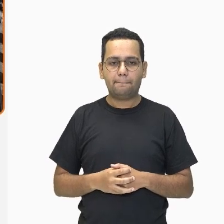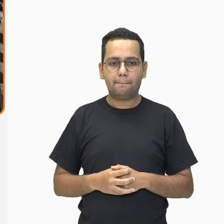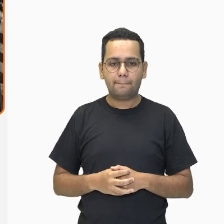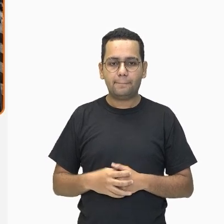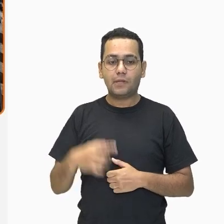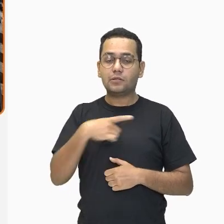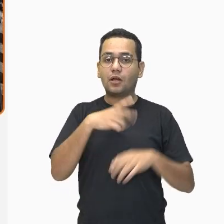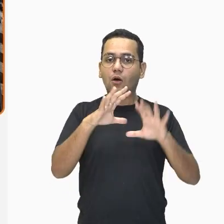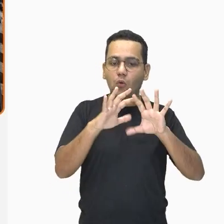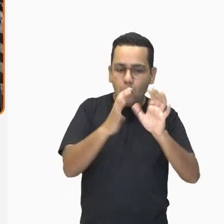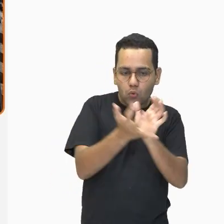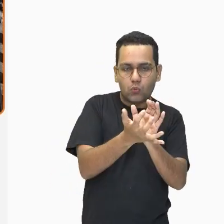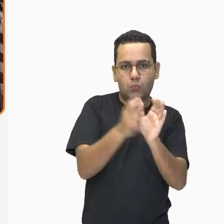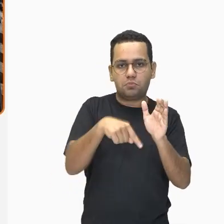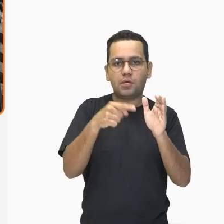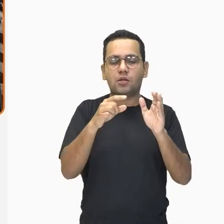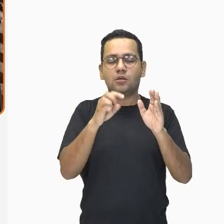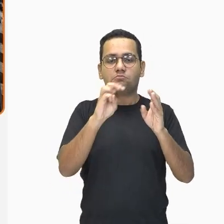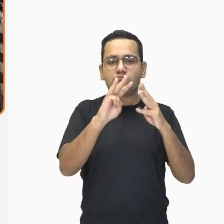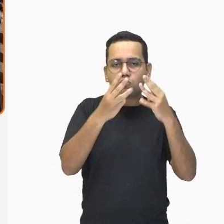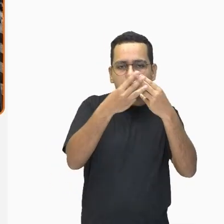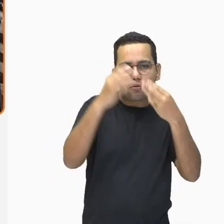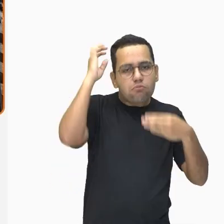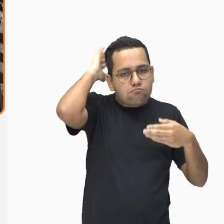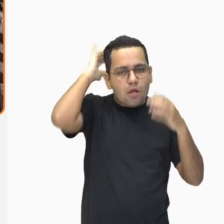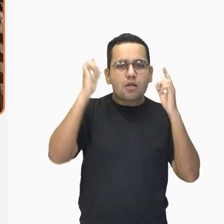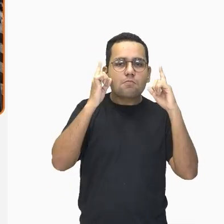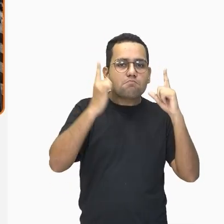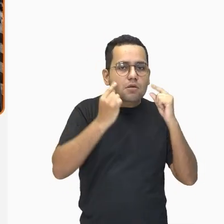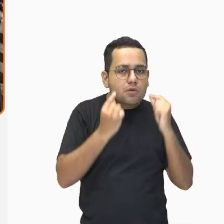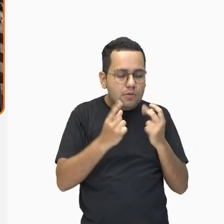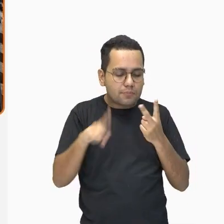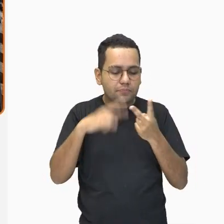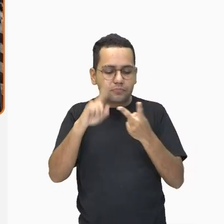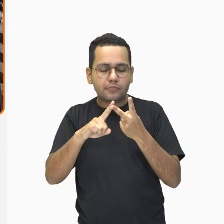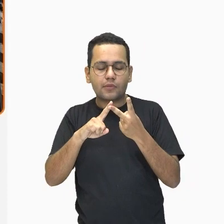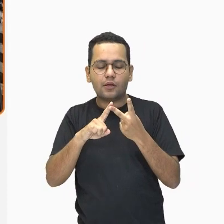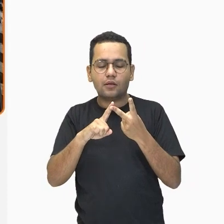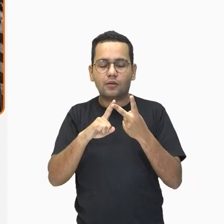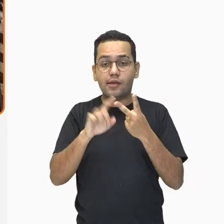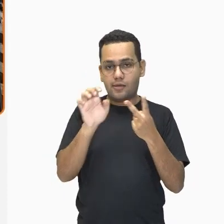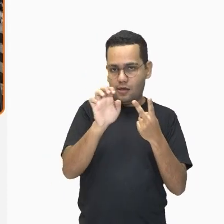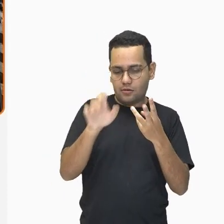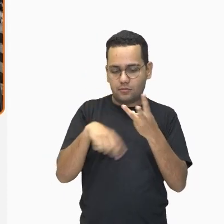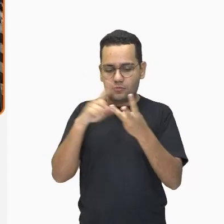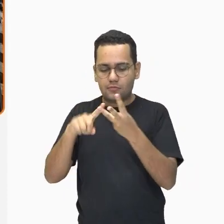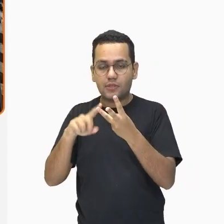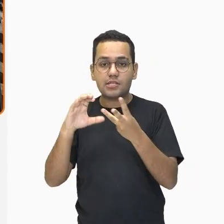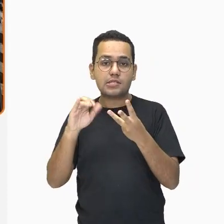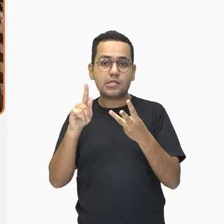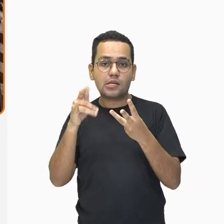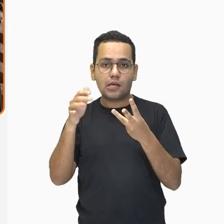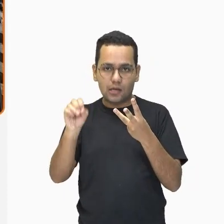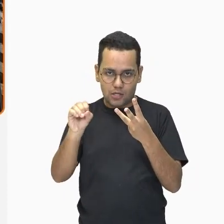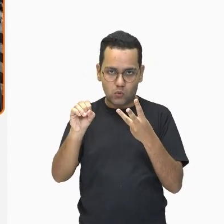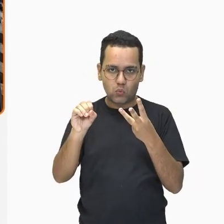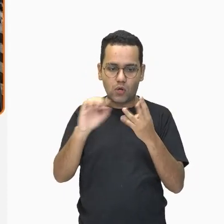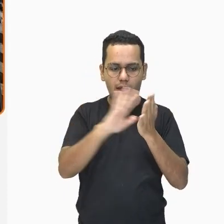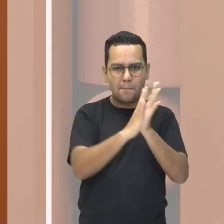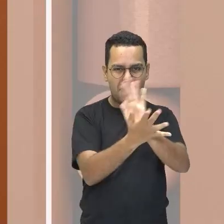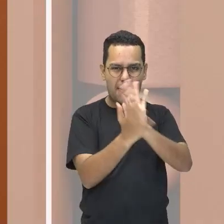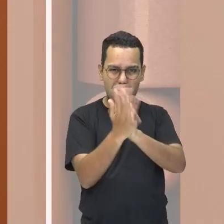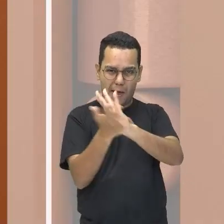ciganos e também homossexuais. Todos aqueles que, de certa forma, iam de encontro à ideologia da raça pura ariana